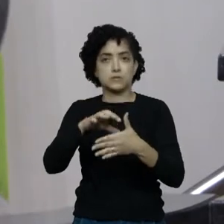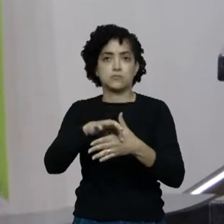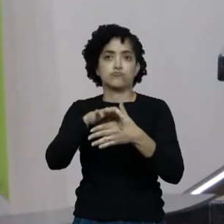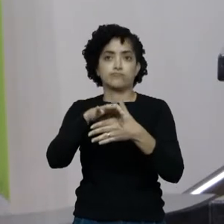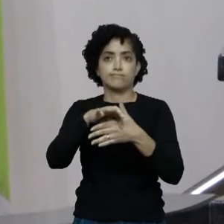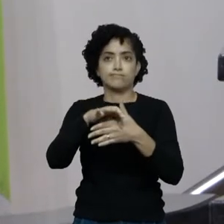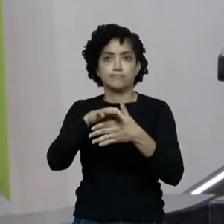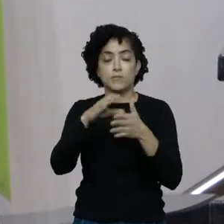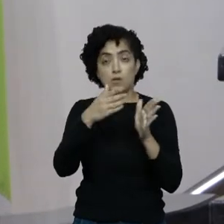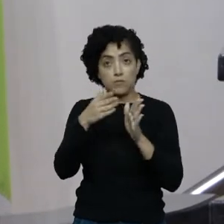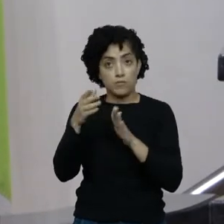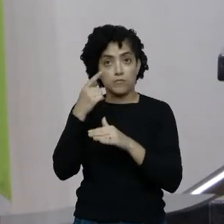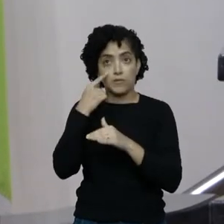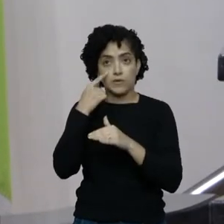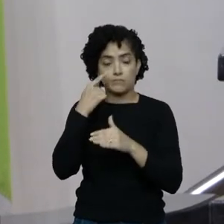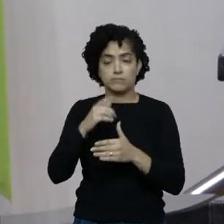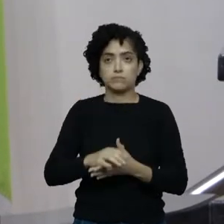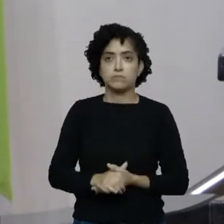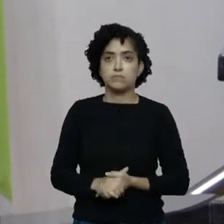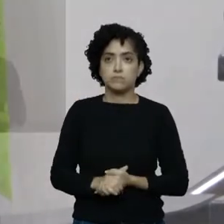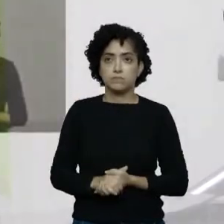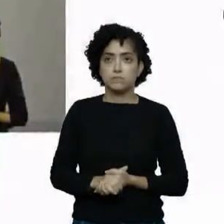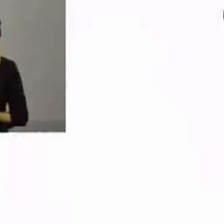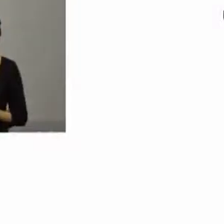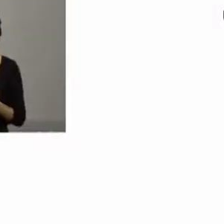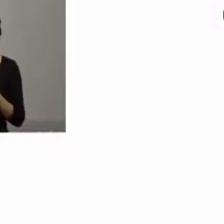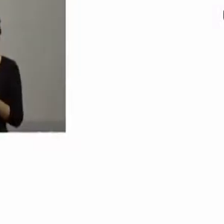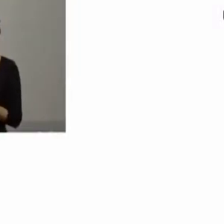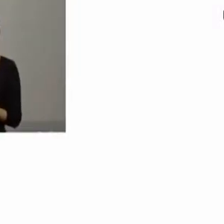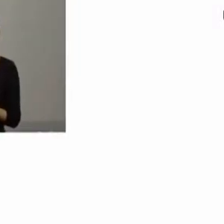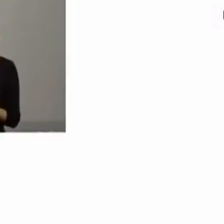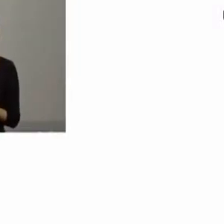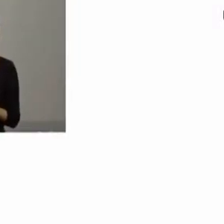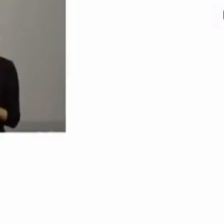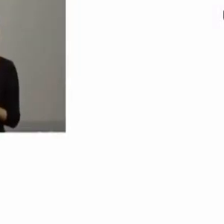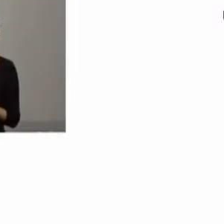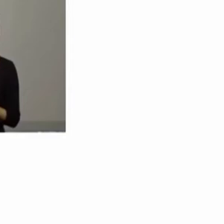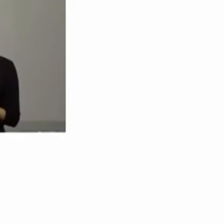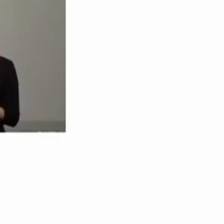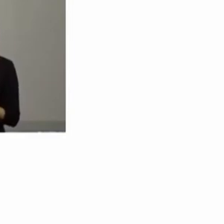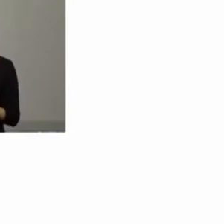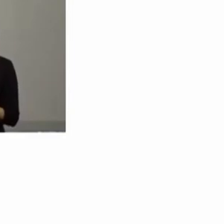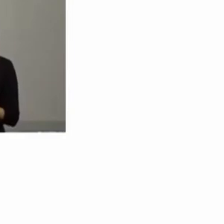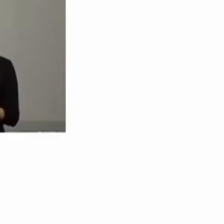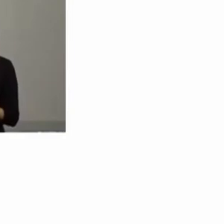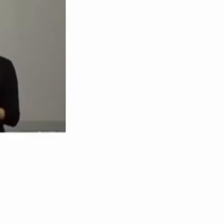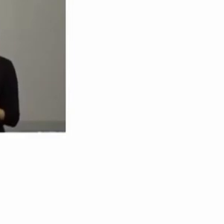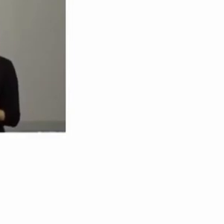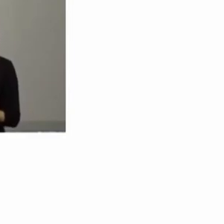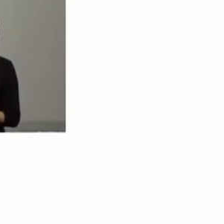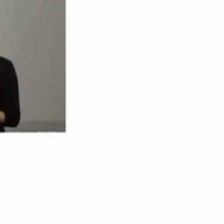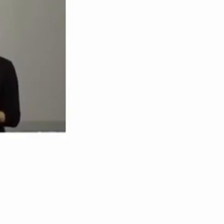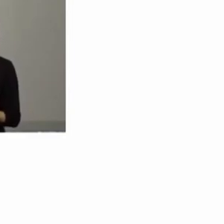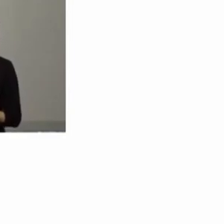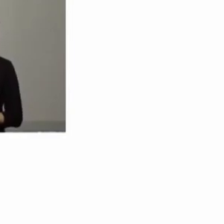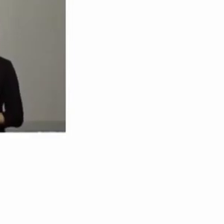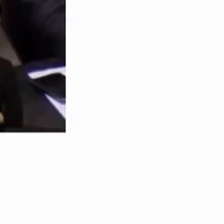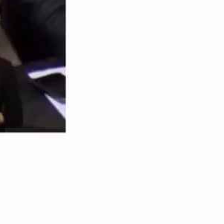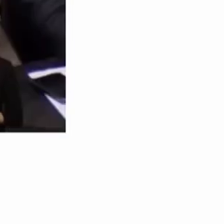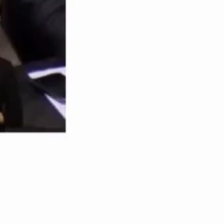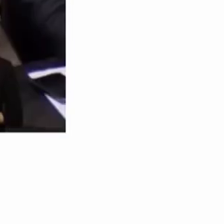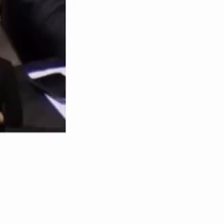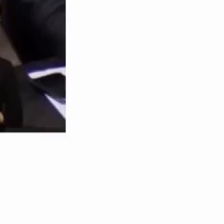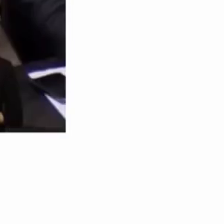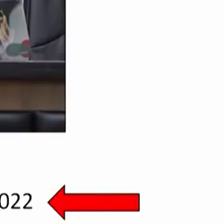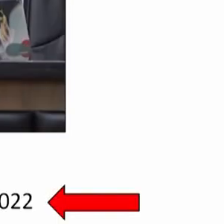e pode passar por gentileza então concedo conceito da palavra vossa excelência' Deputado Bruno pode passar